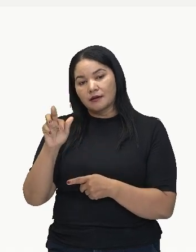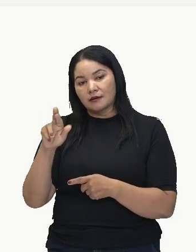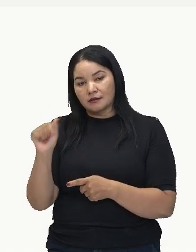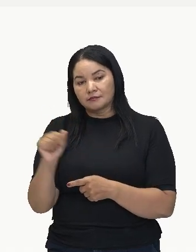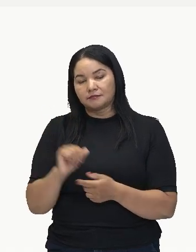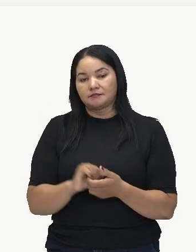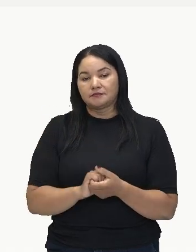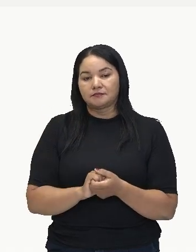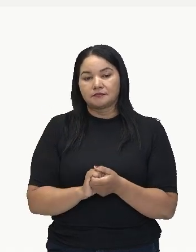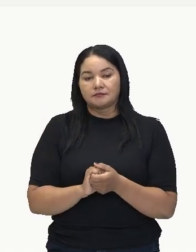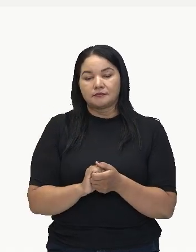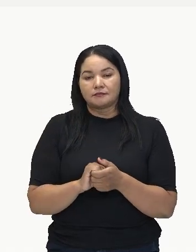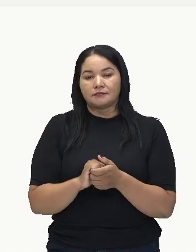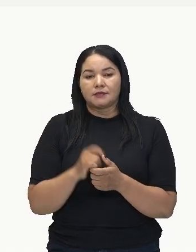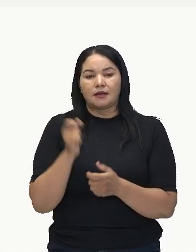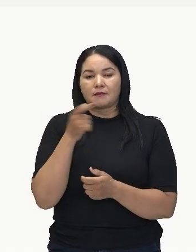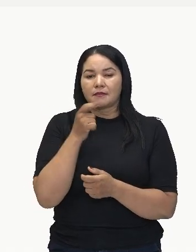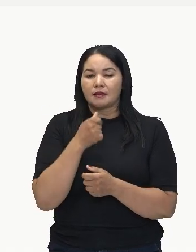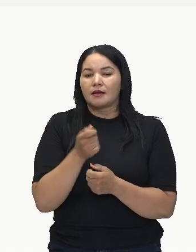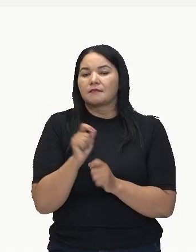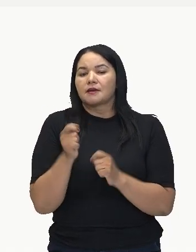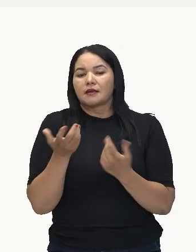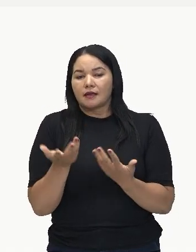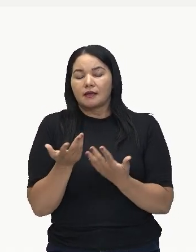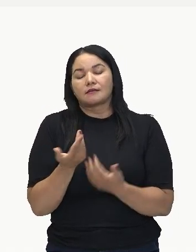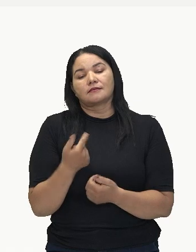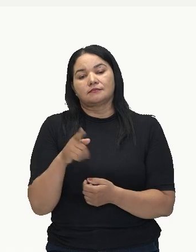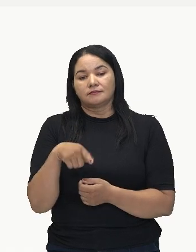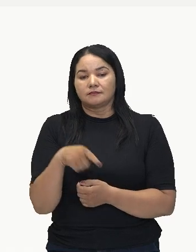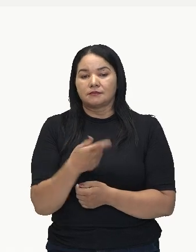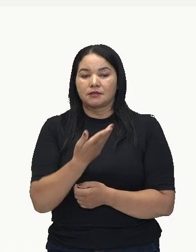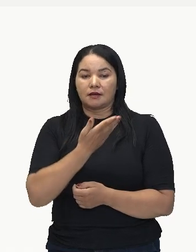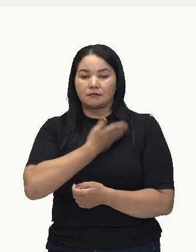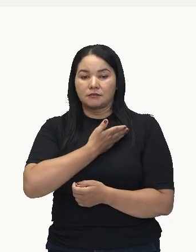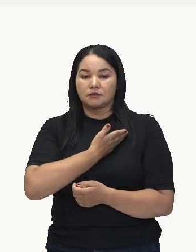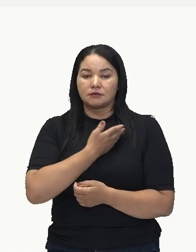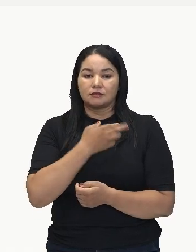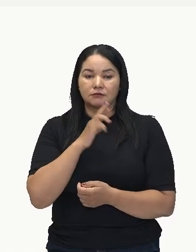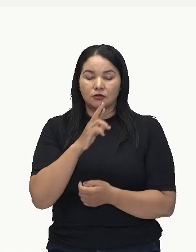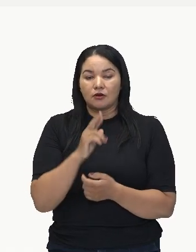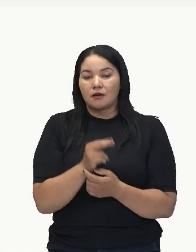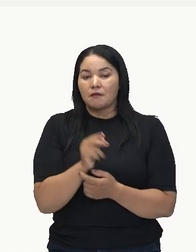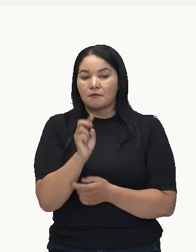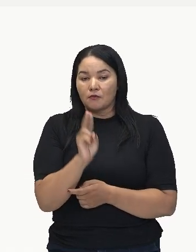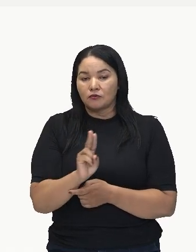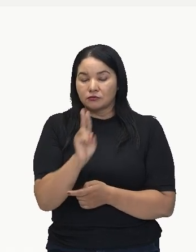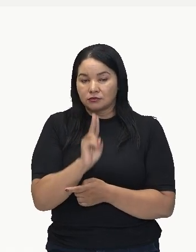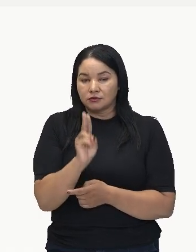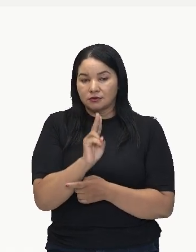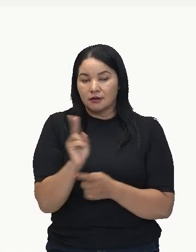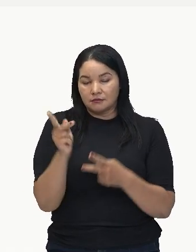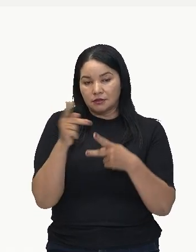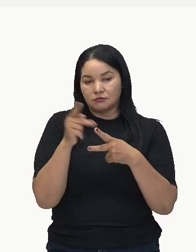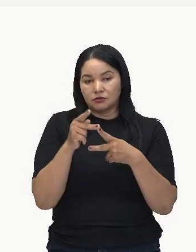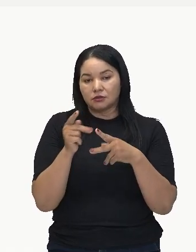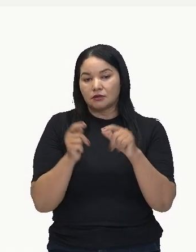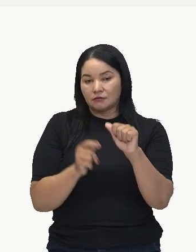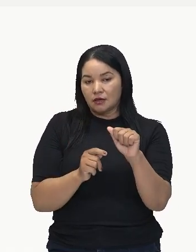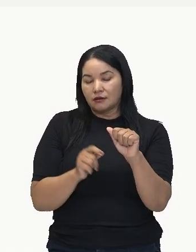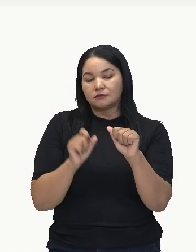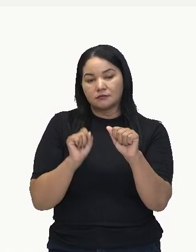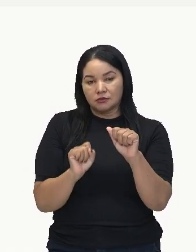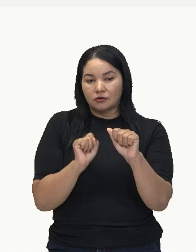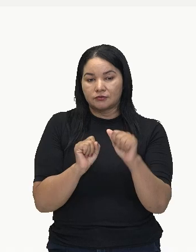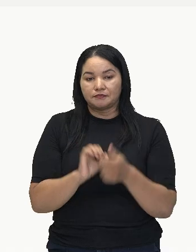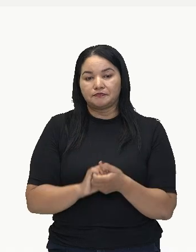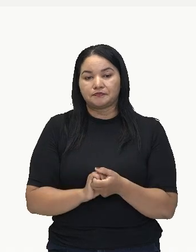chistes? Resposta, para sua amiga. Pode usar a preposição a, sem nenhum problema. Então, vamos